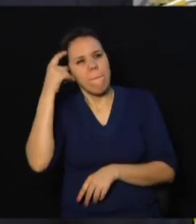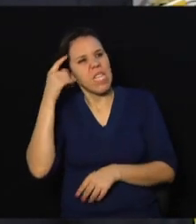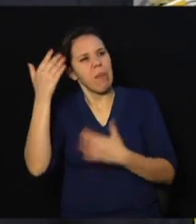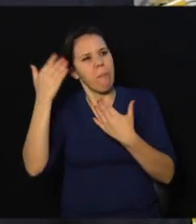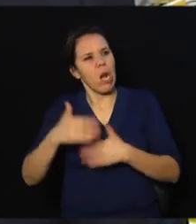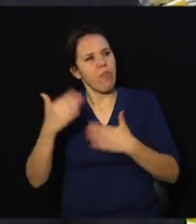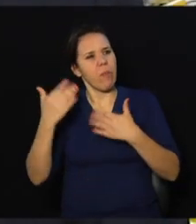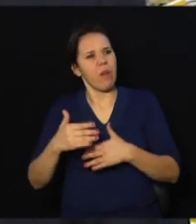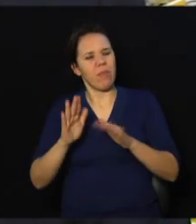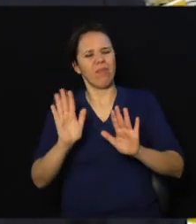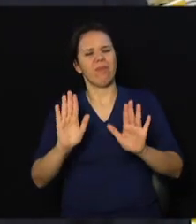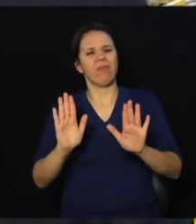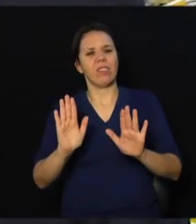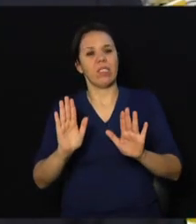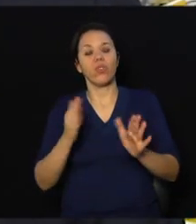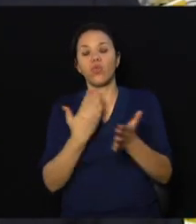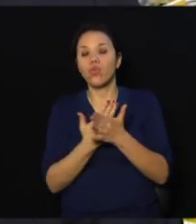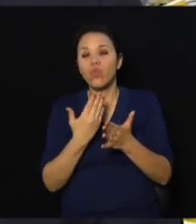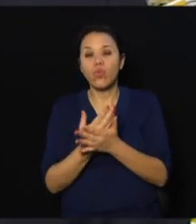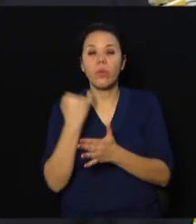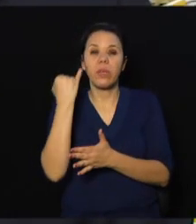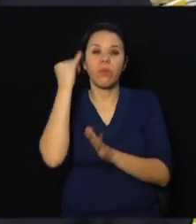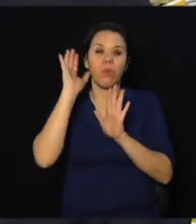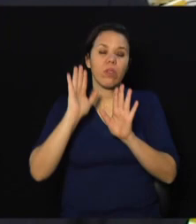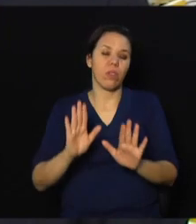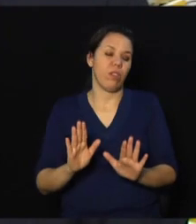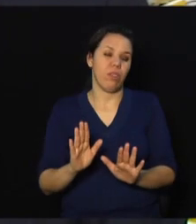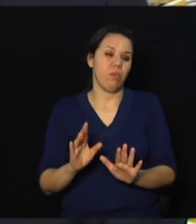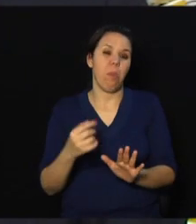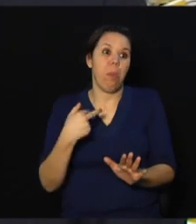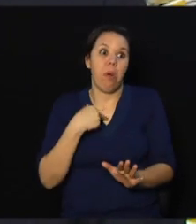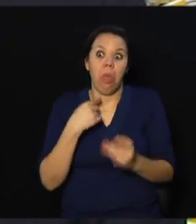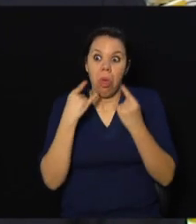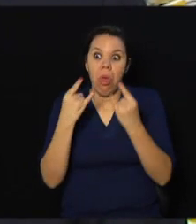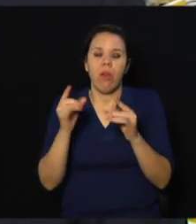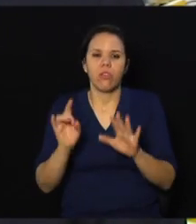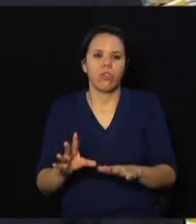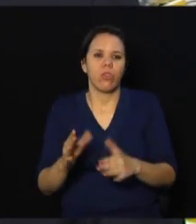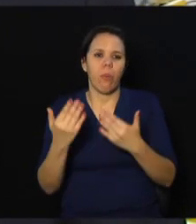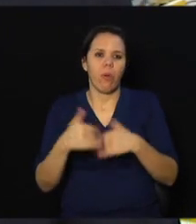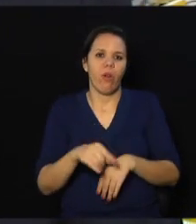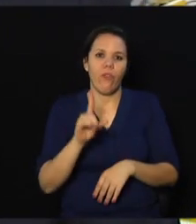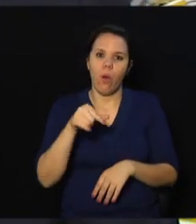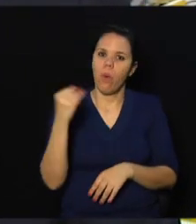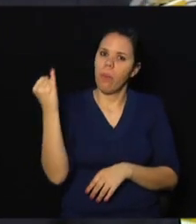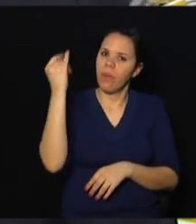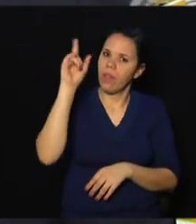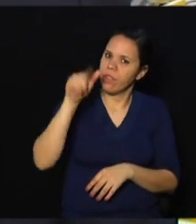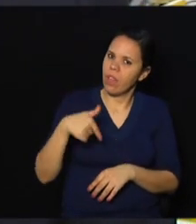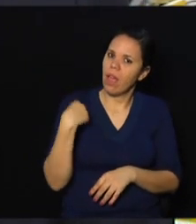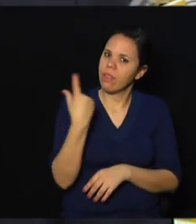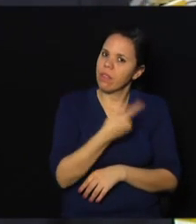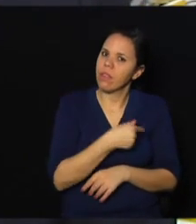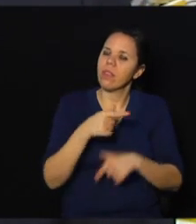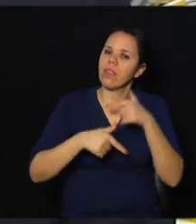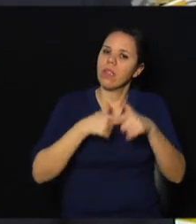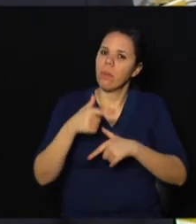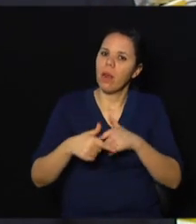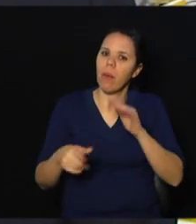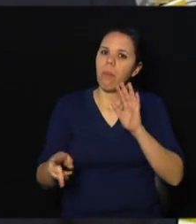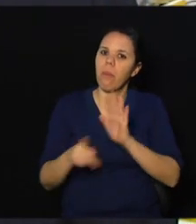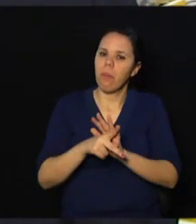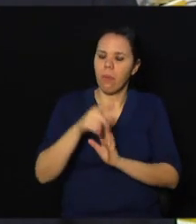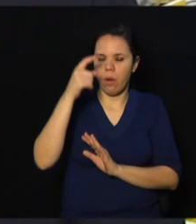ter. Então a prova fica como uma obsessão e não pode ser. E o segredo está saber trabalhar a nossa própria cabeça.